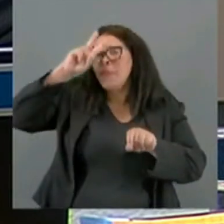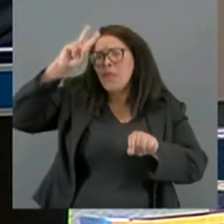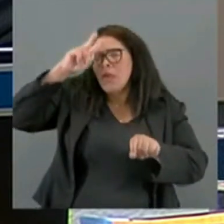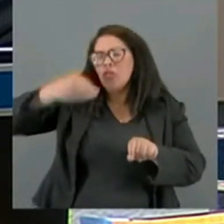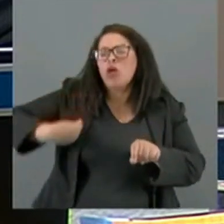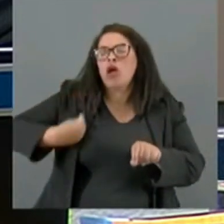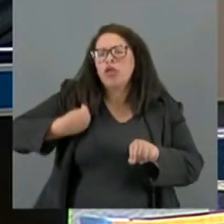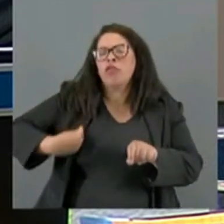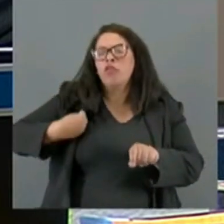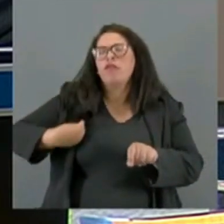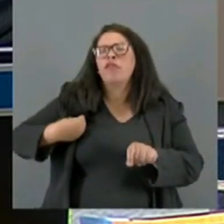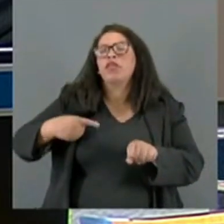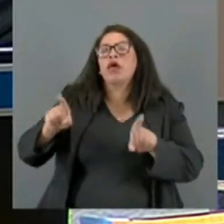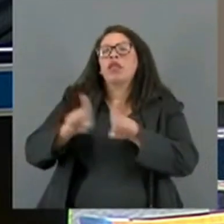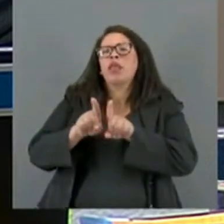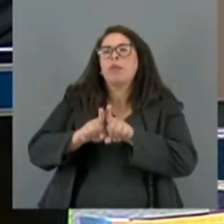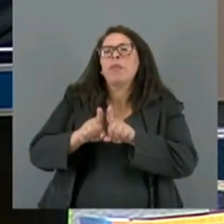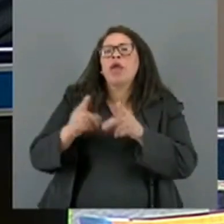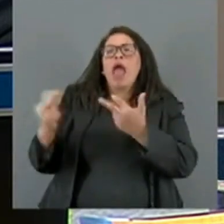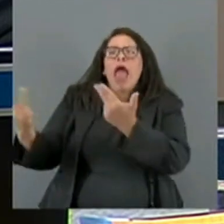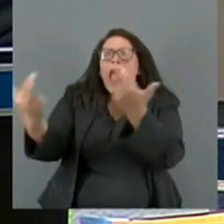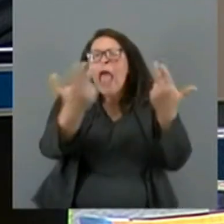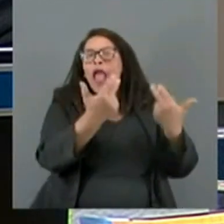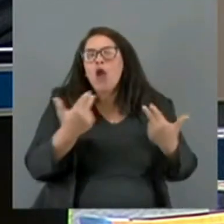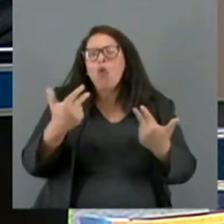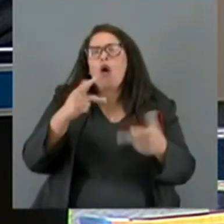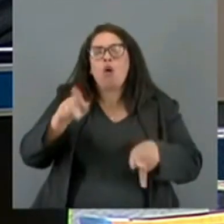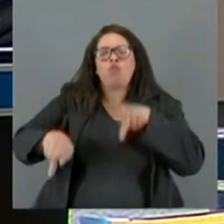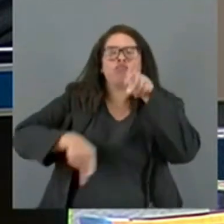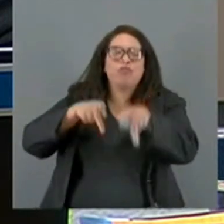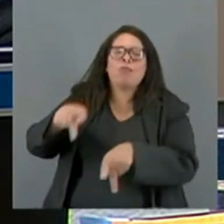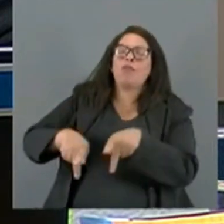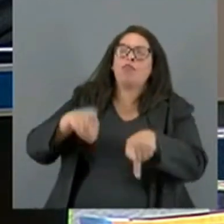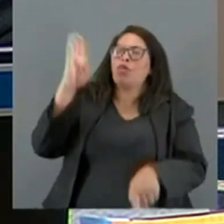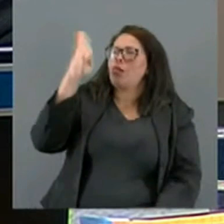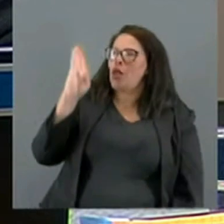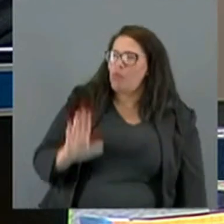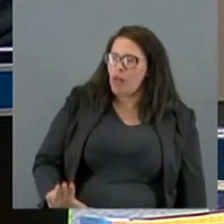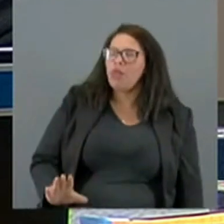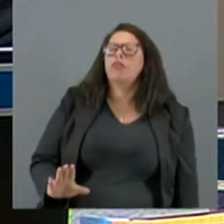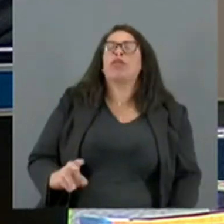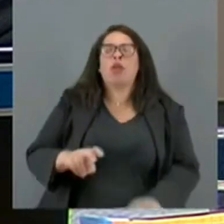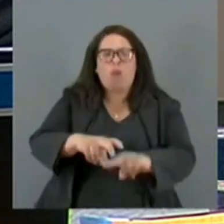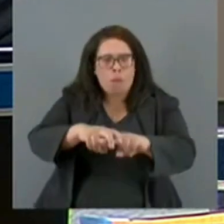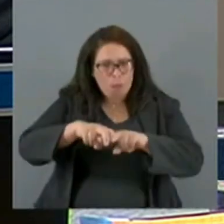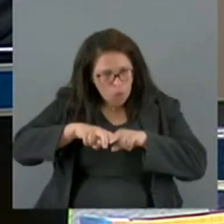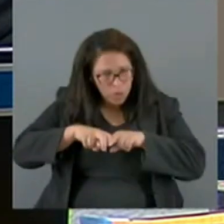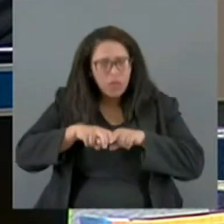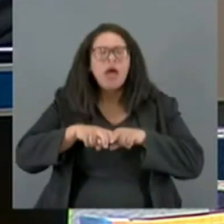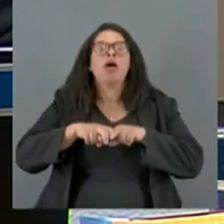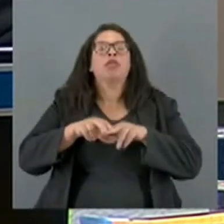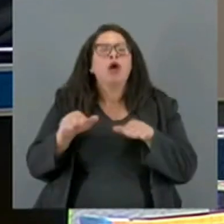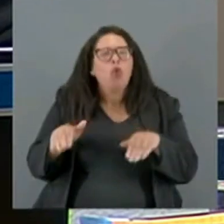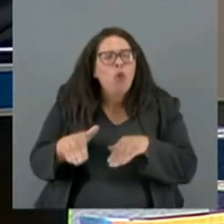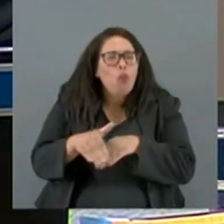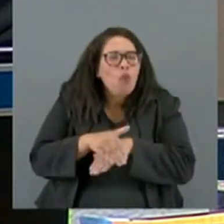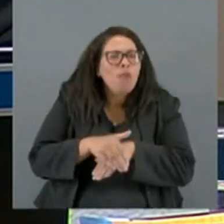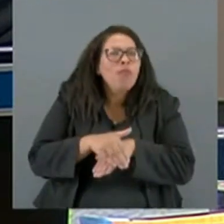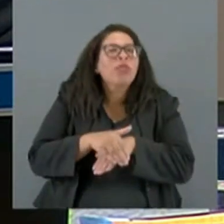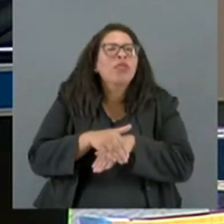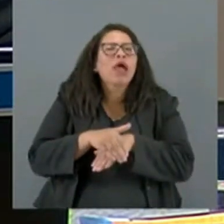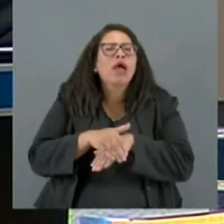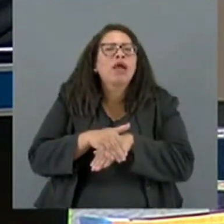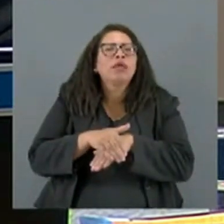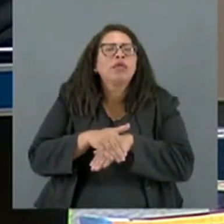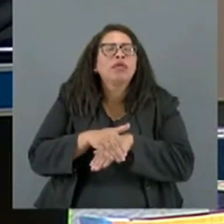história se confunde com a da grande massa da nossa população brasileira. Portanto, com toda humildade, nada